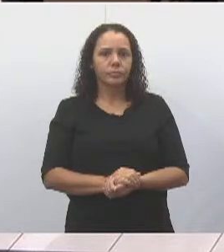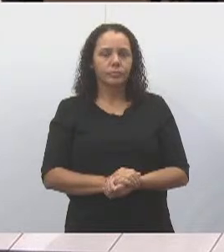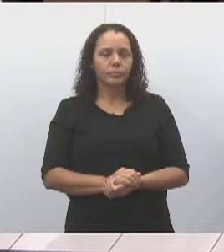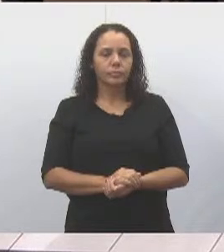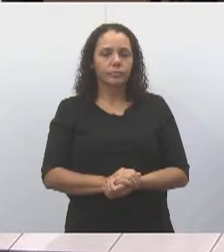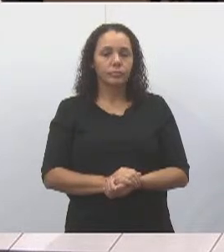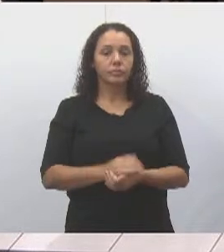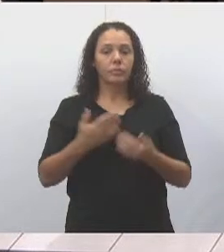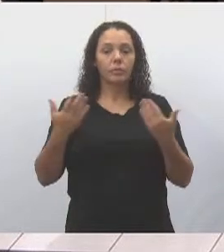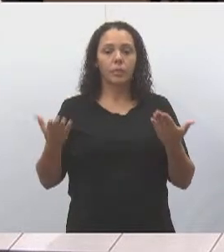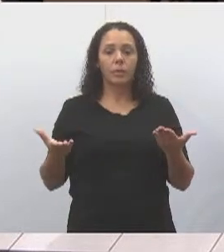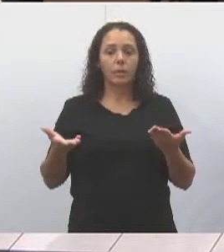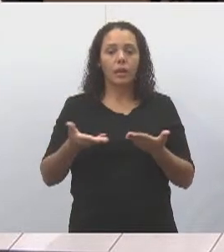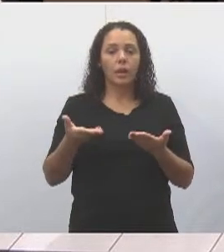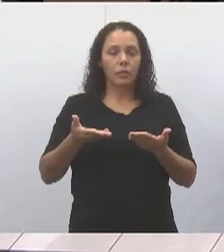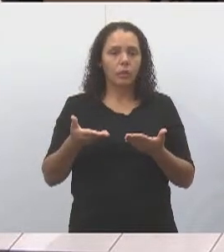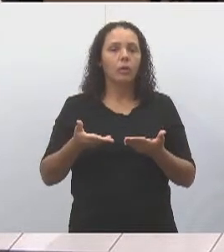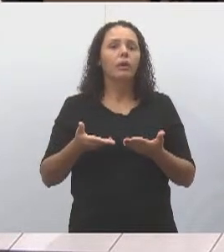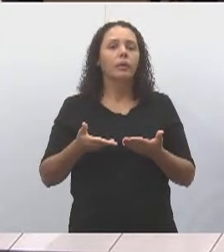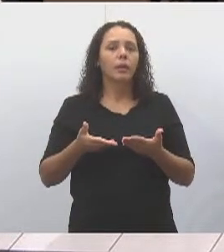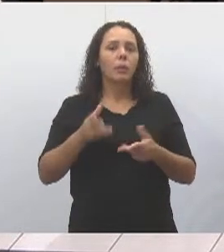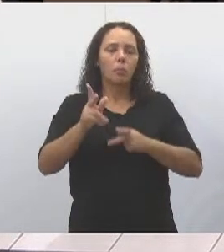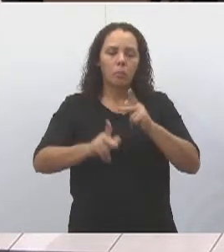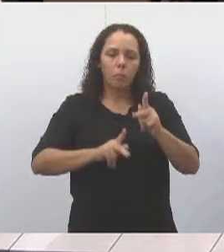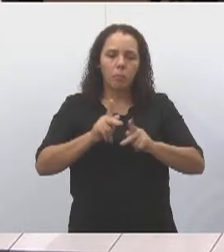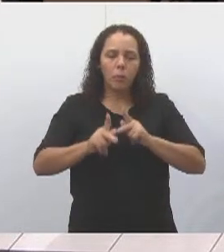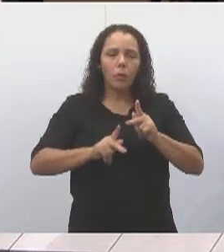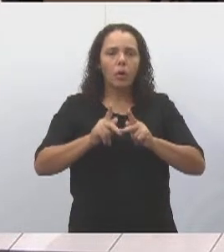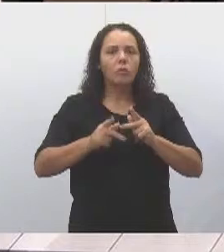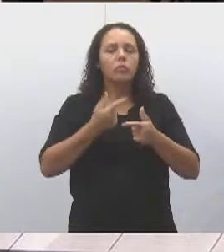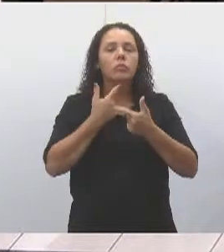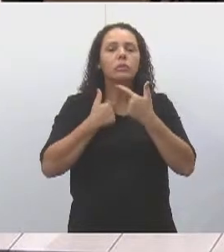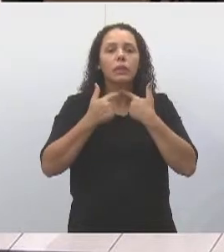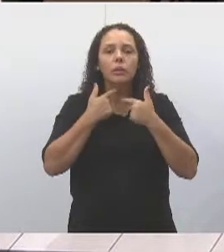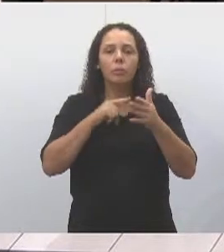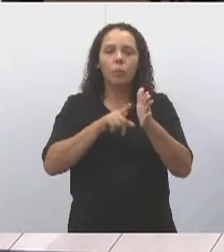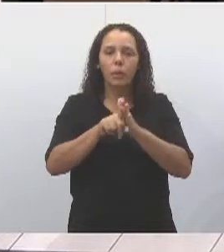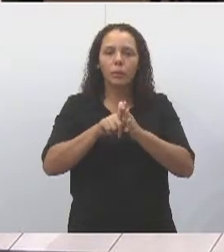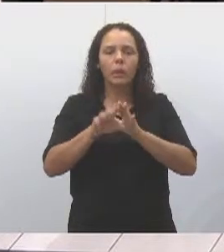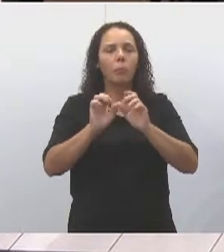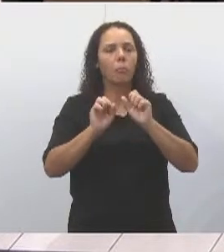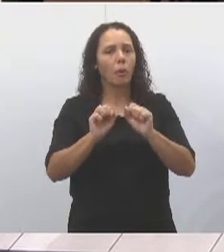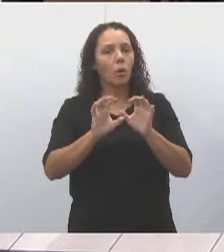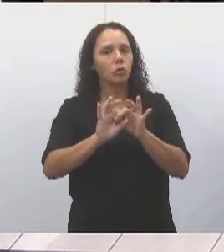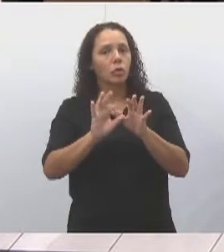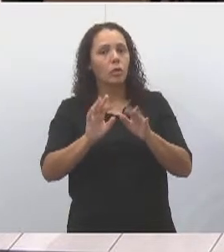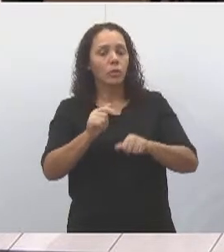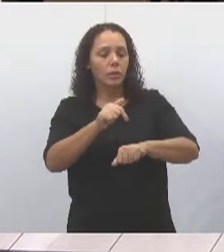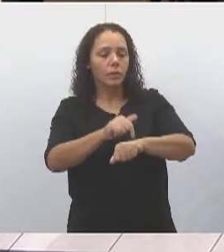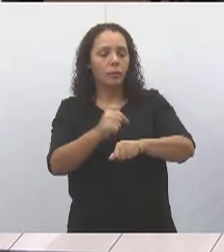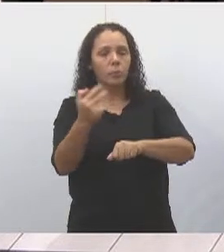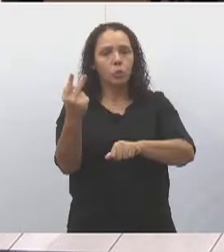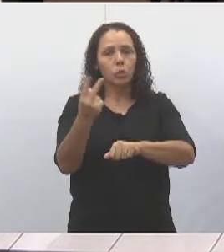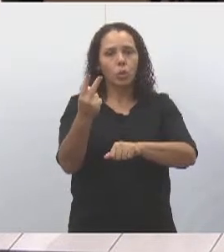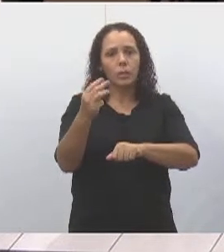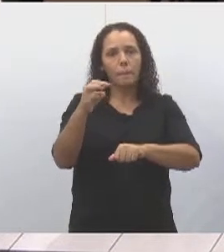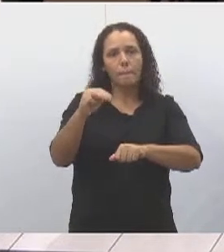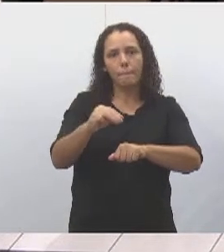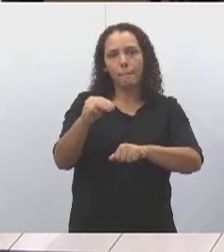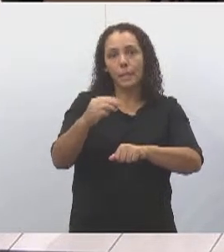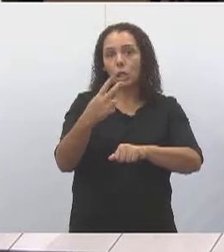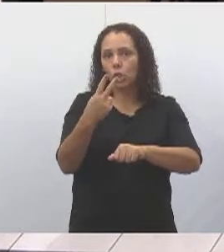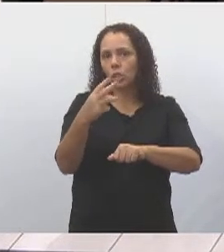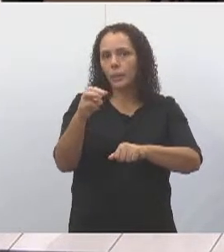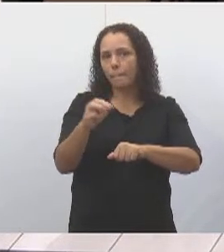Bom, nesse momento, abro a palavra, as perguntas ao público presente. Serão 2 minutos de pergunta e, por favor, fale